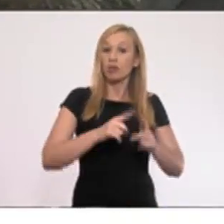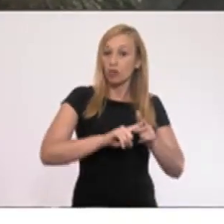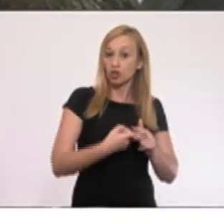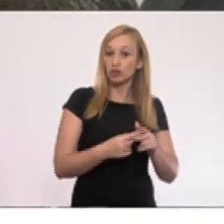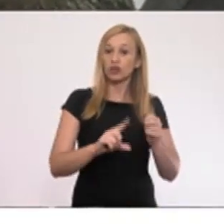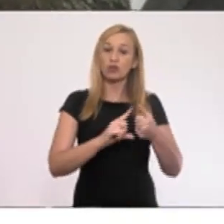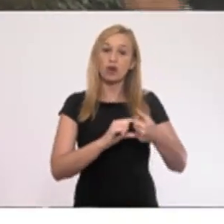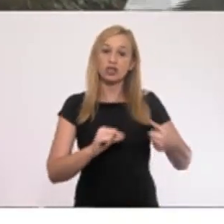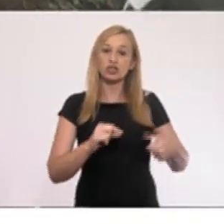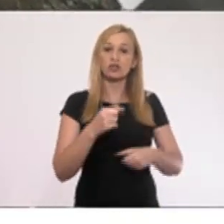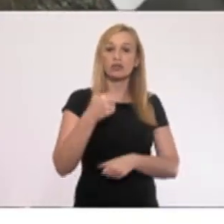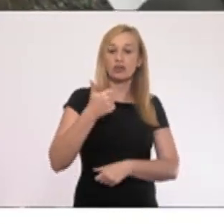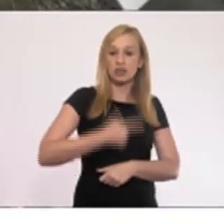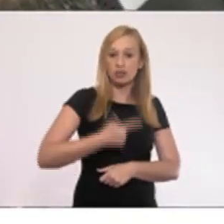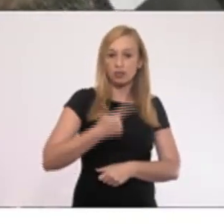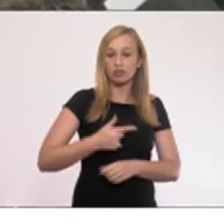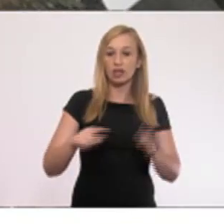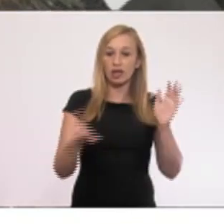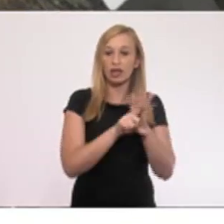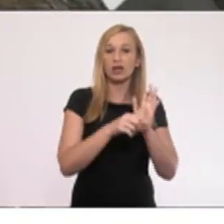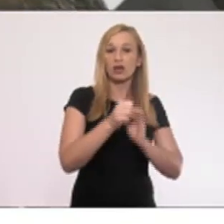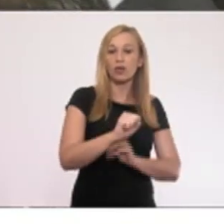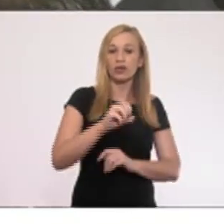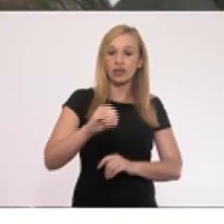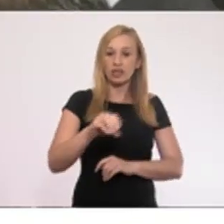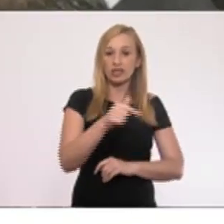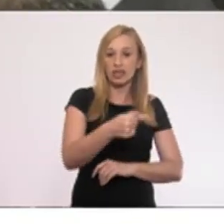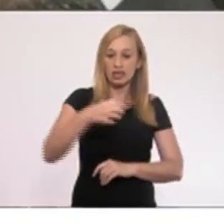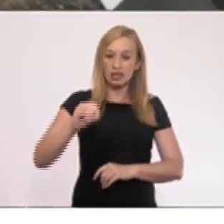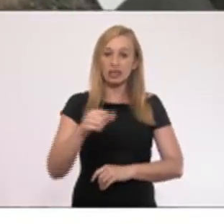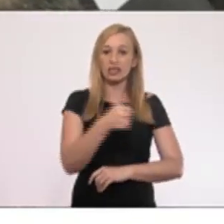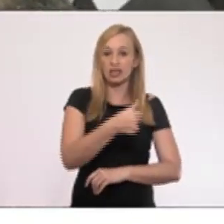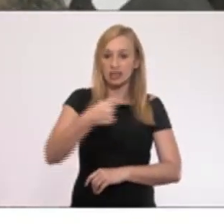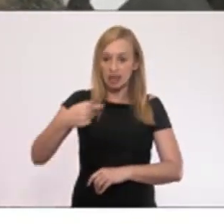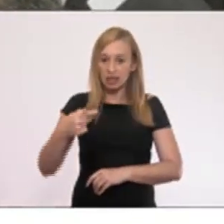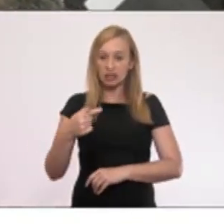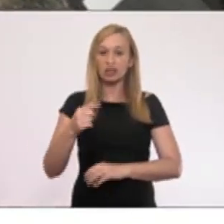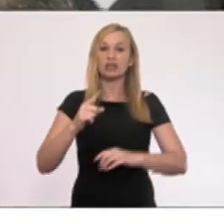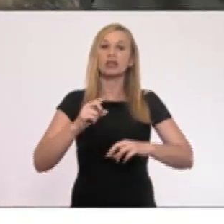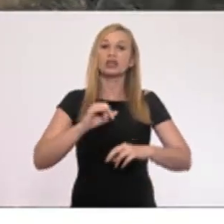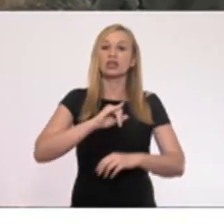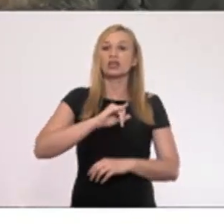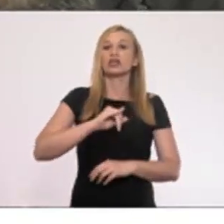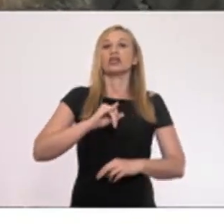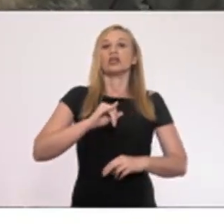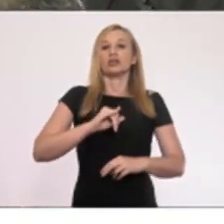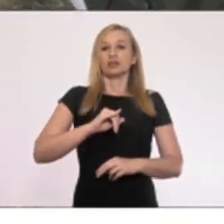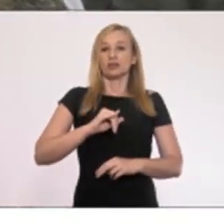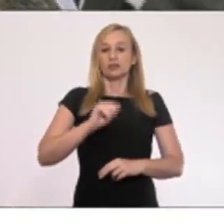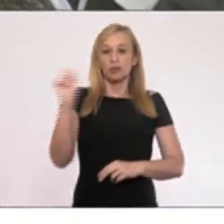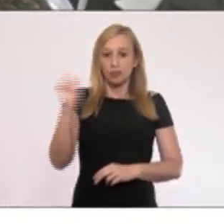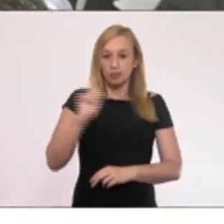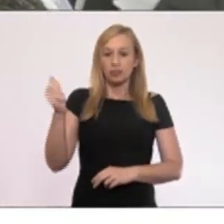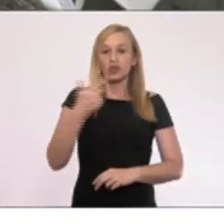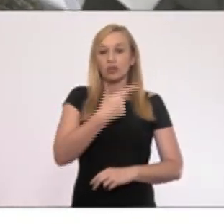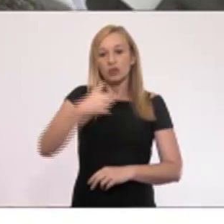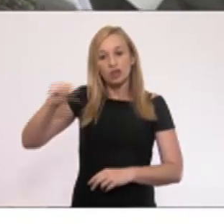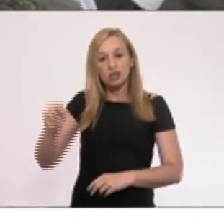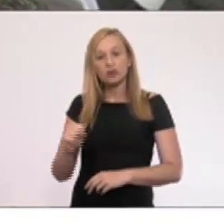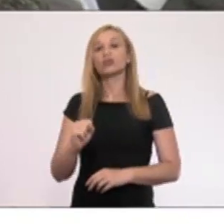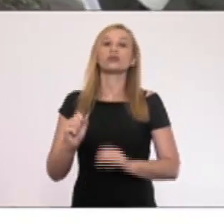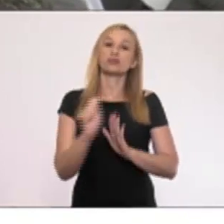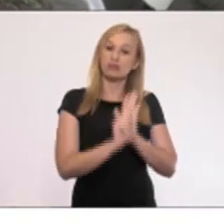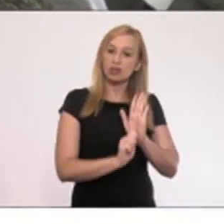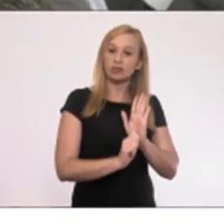Modifica-se o artigo 2º da Lei 8070, de 17 de agosto de 2018, que passa a vigorar com a seguinte